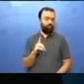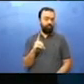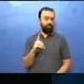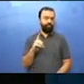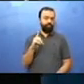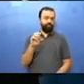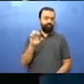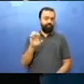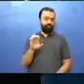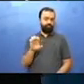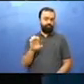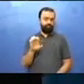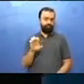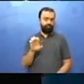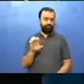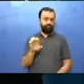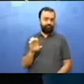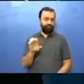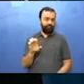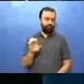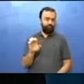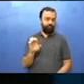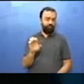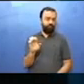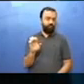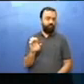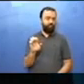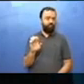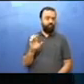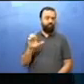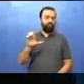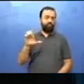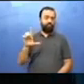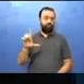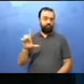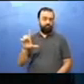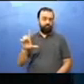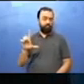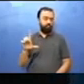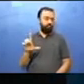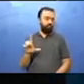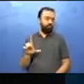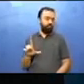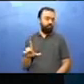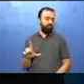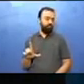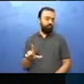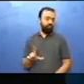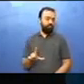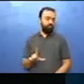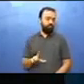D com E. Muito bem. E para ficar cordel, aqui